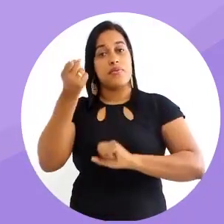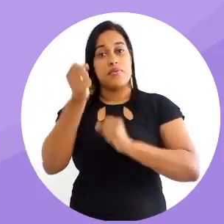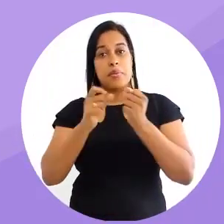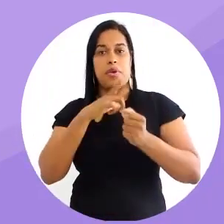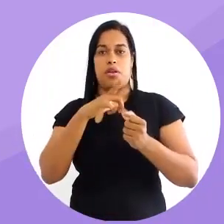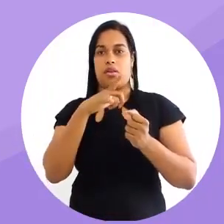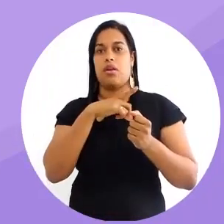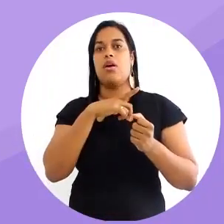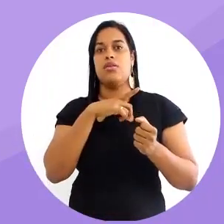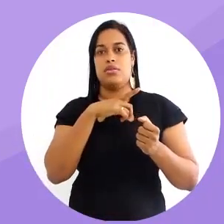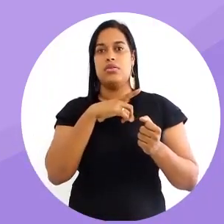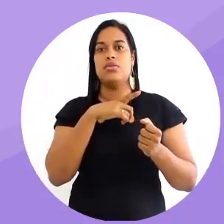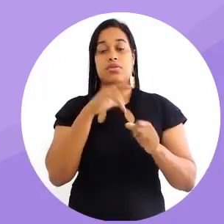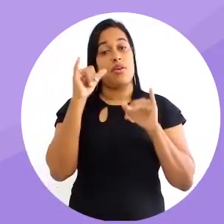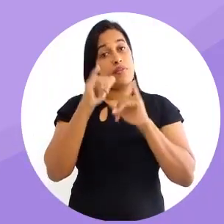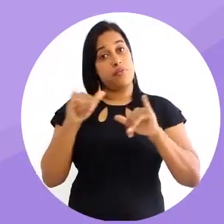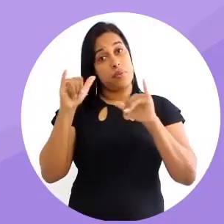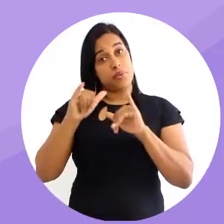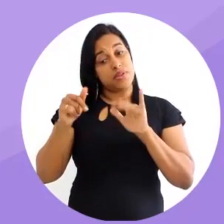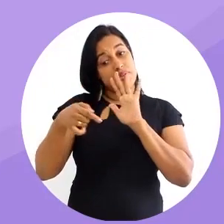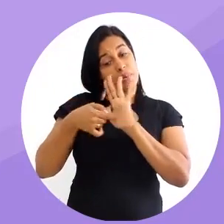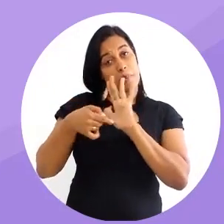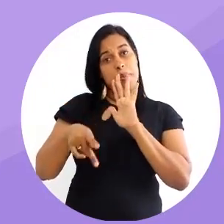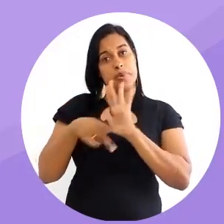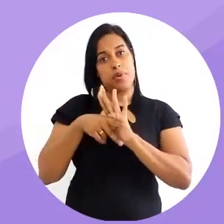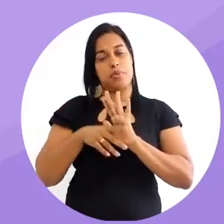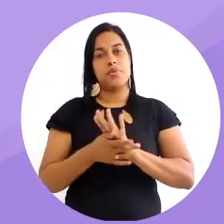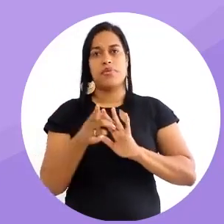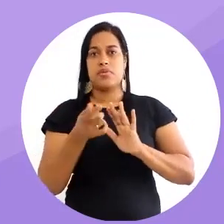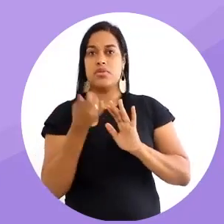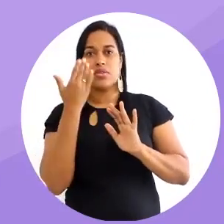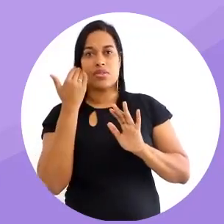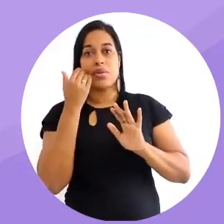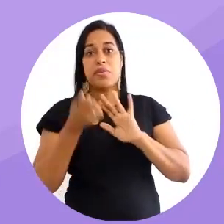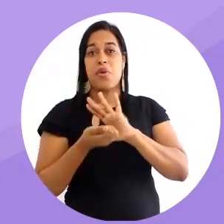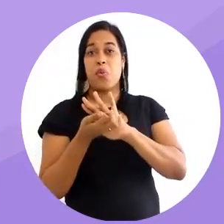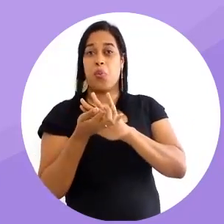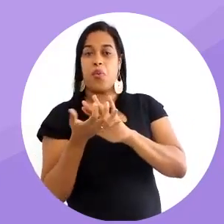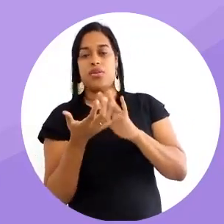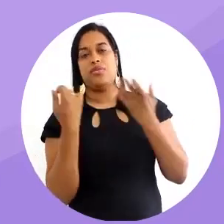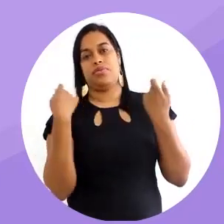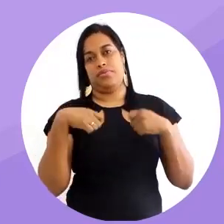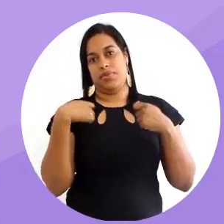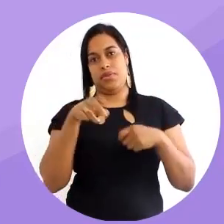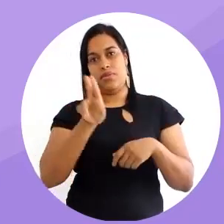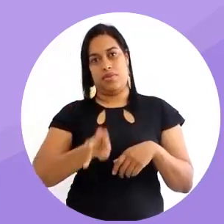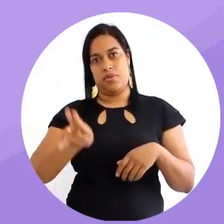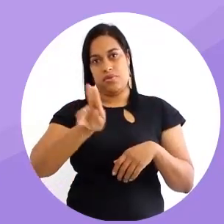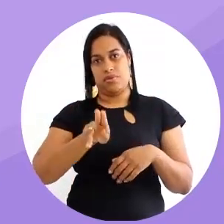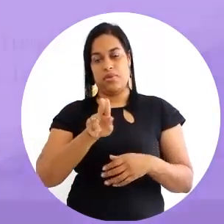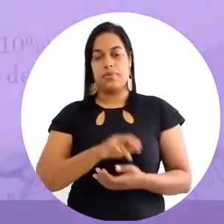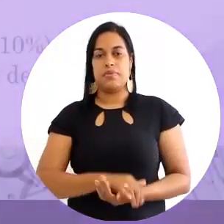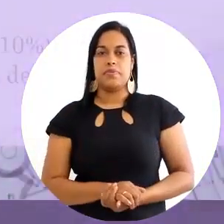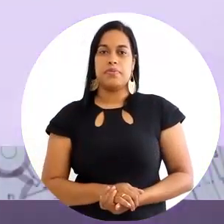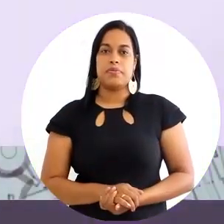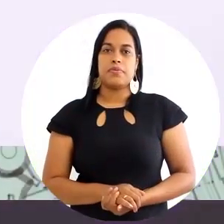que o fabricante lhe fornece na informação do rótulo. E aí você chega à quantidade de latas que serão necessárias.